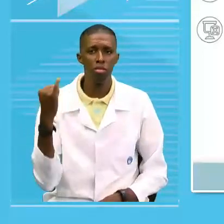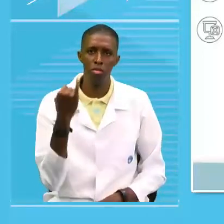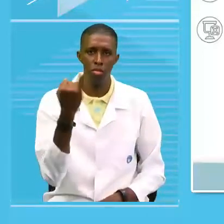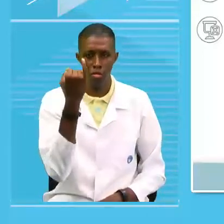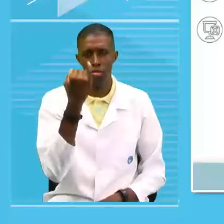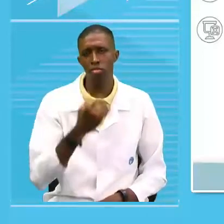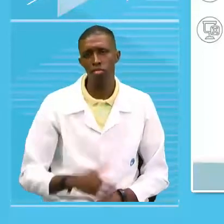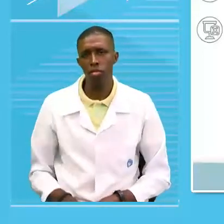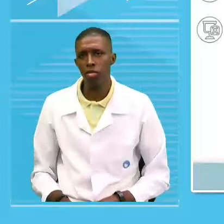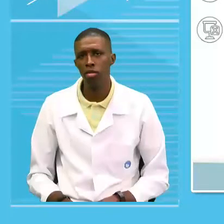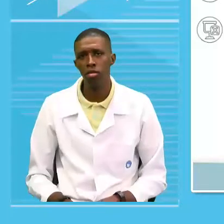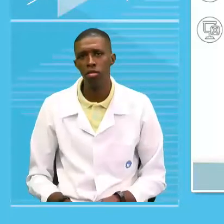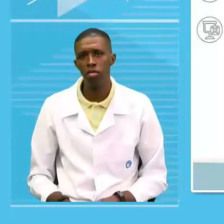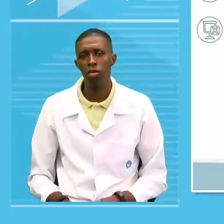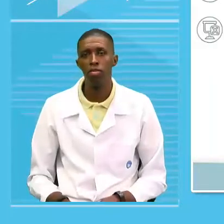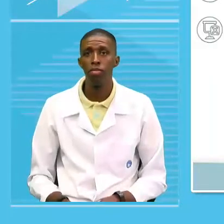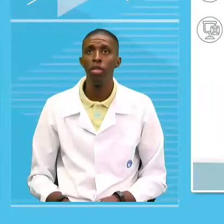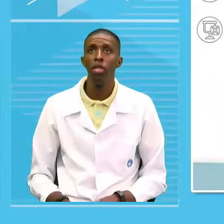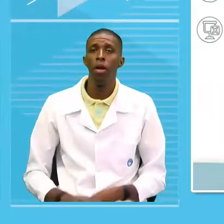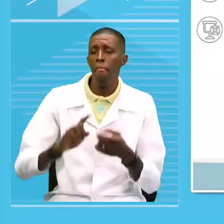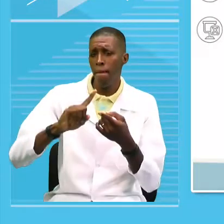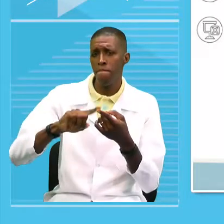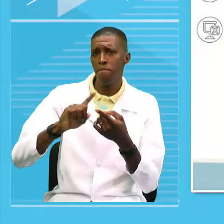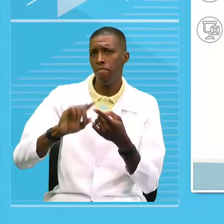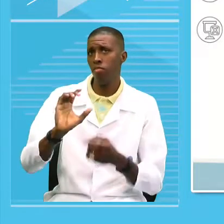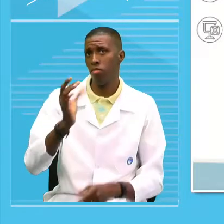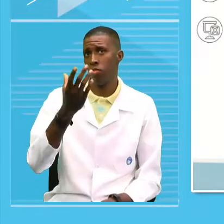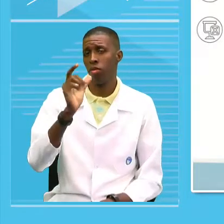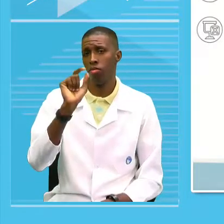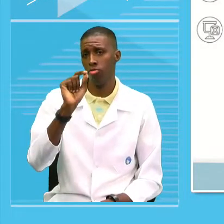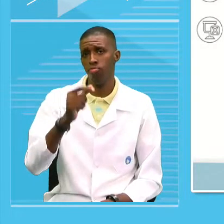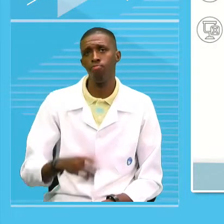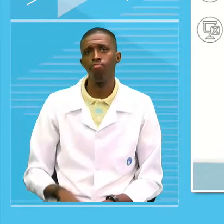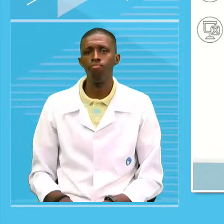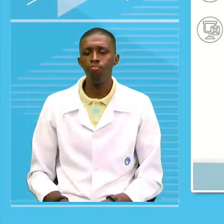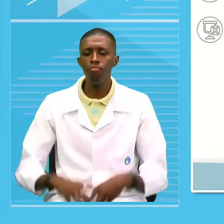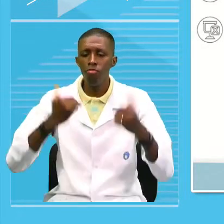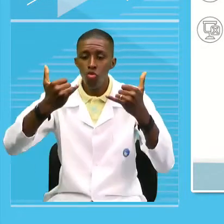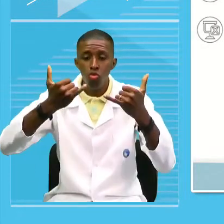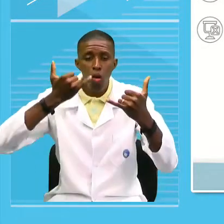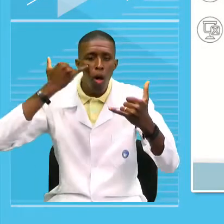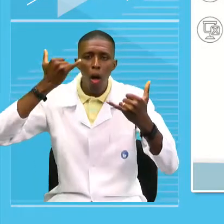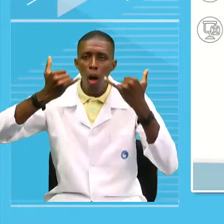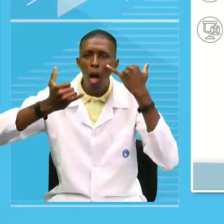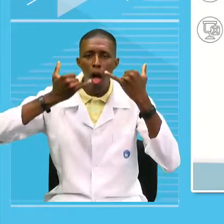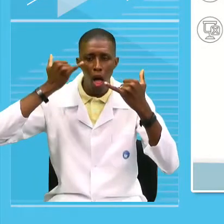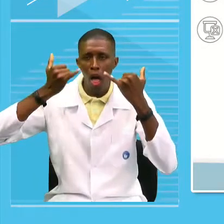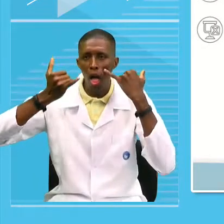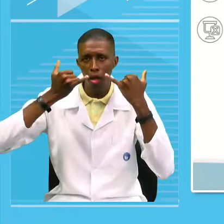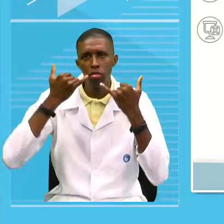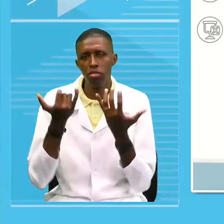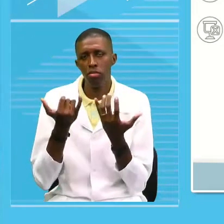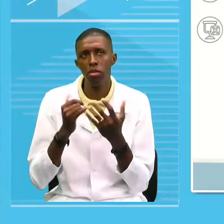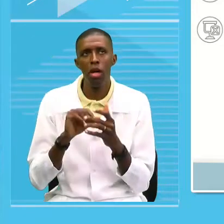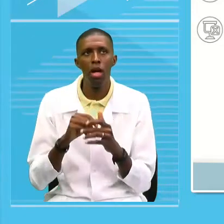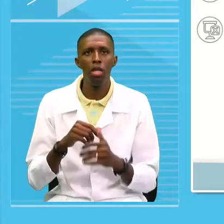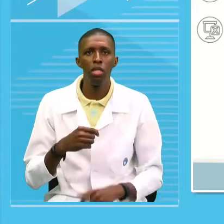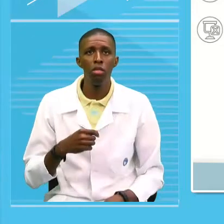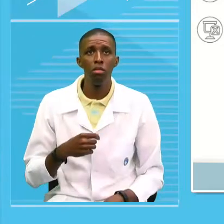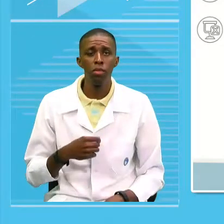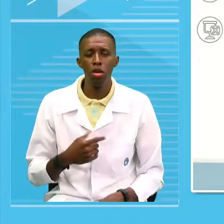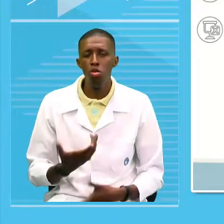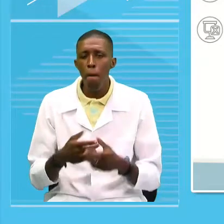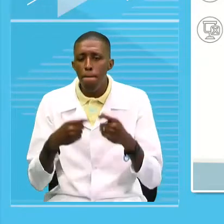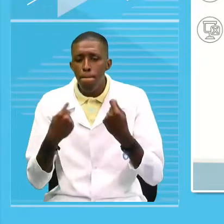Cristina e a Ana Cristina pensa tá beleza a professora Kely me enviou essa informação Será que ela é